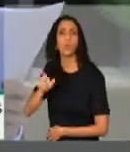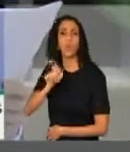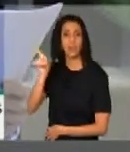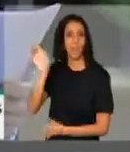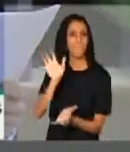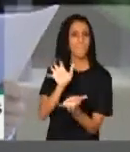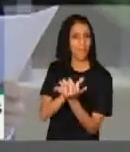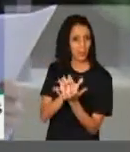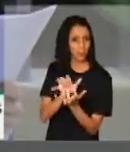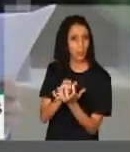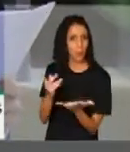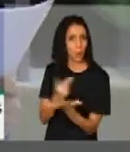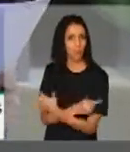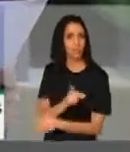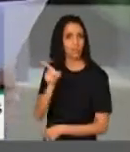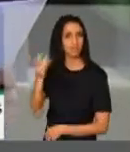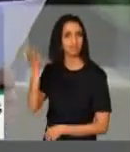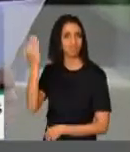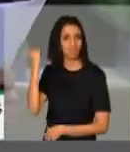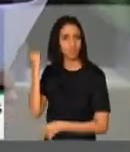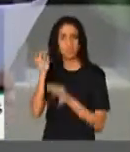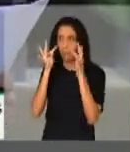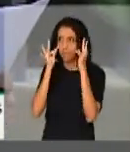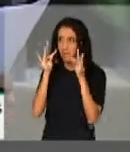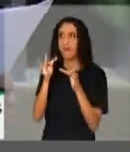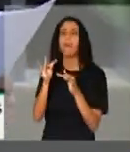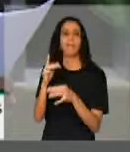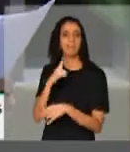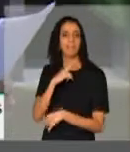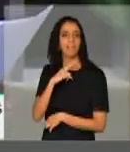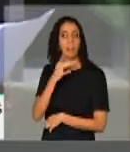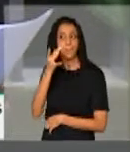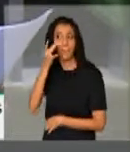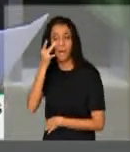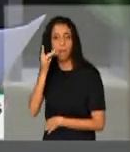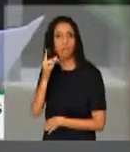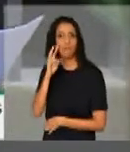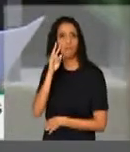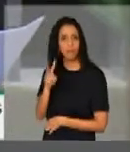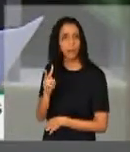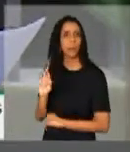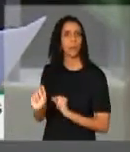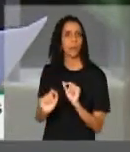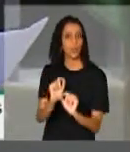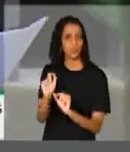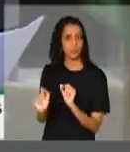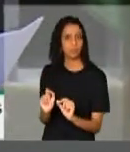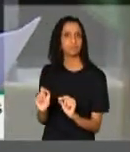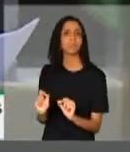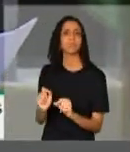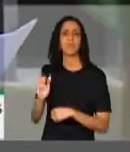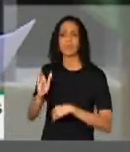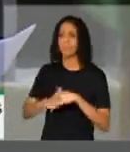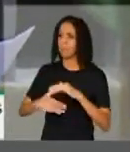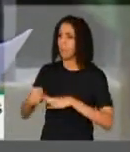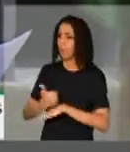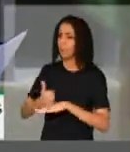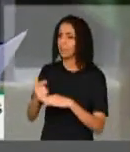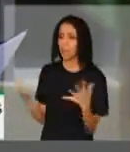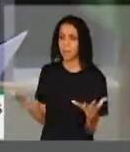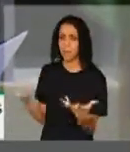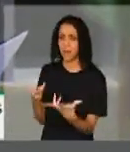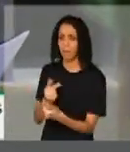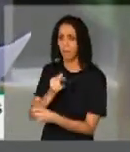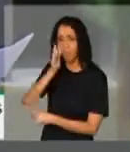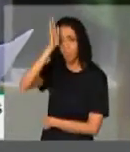de pernambuco lá igualmente testemunhamos a prestimosidade dessa valorosa determinada profissão que é